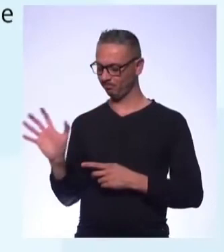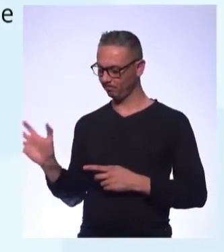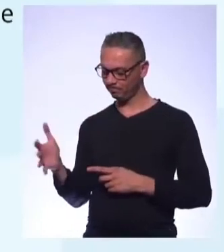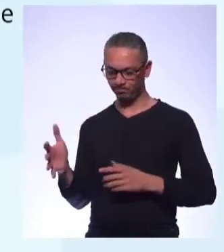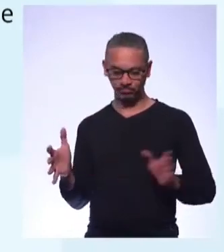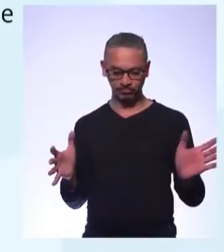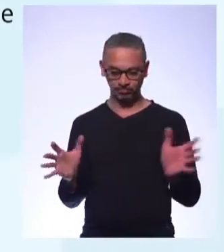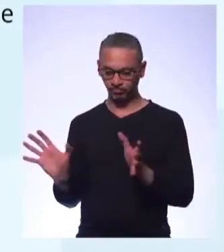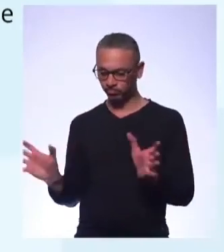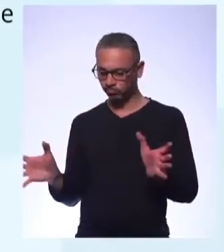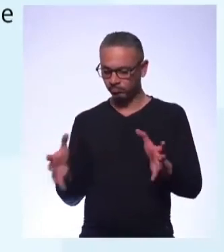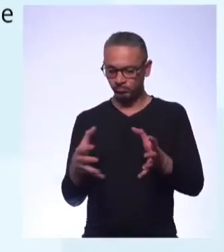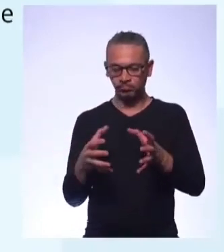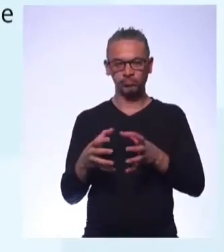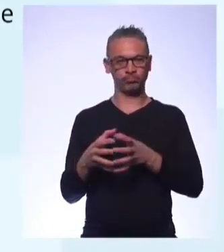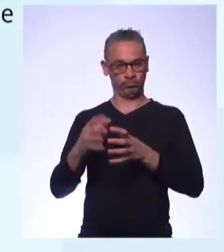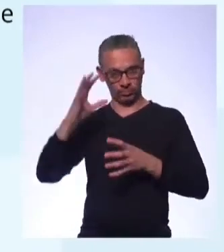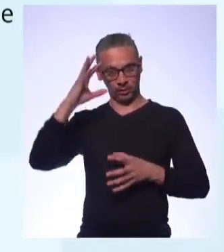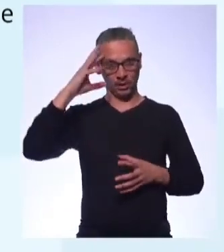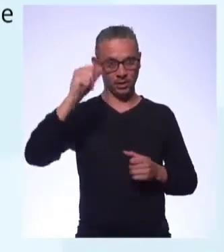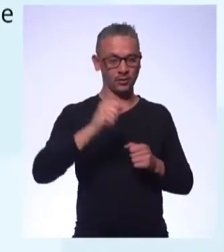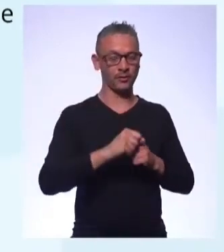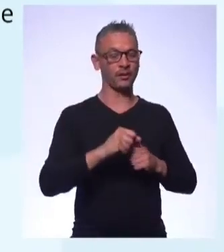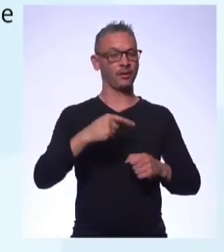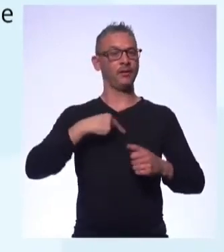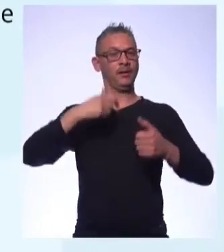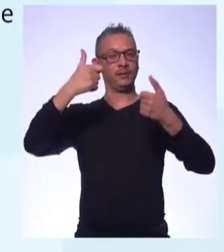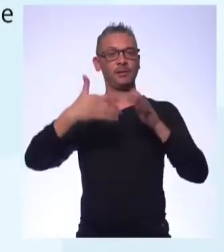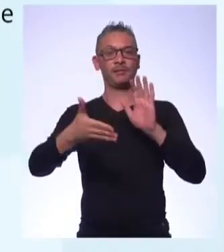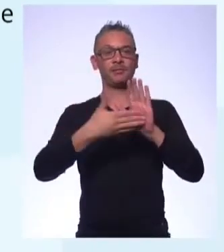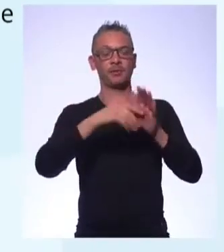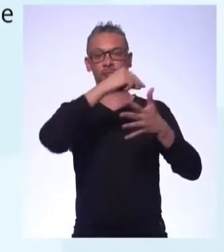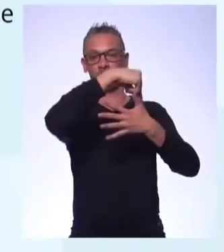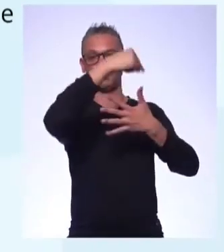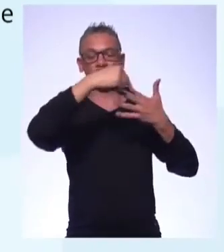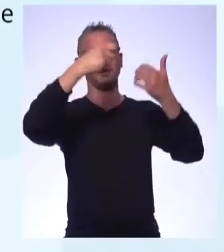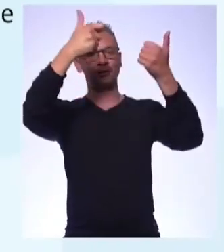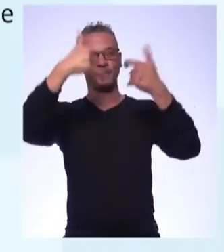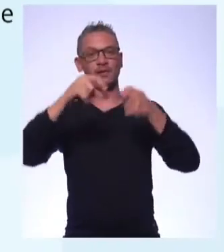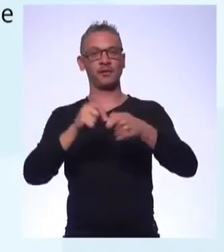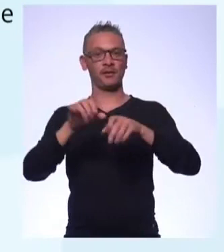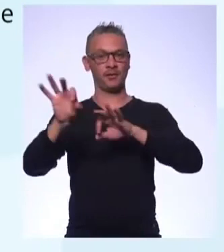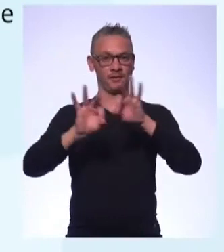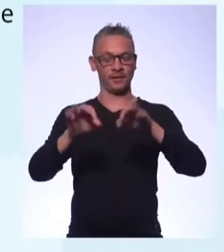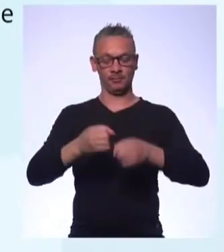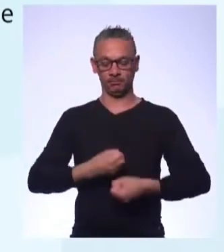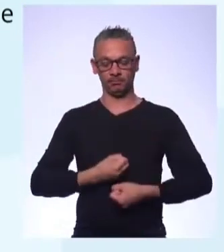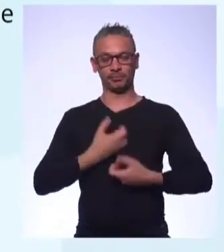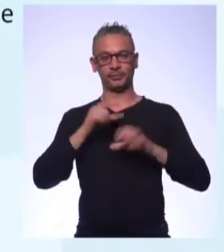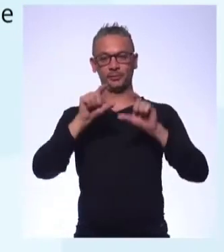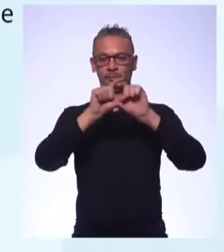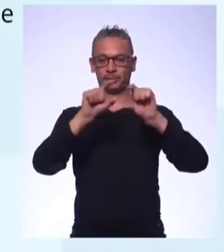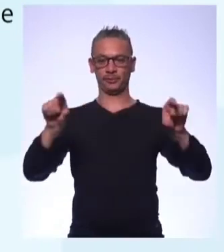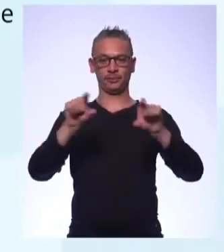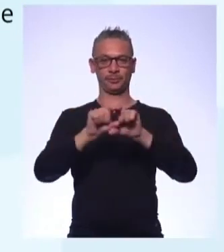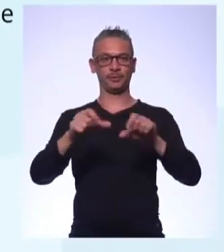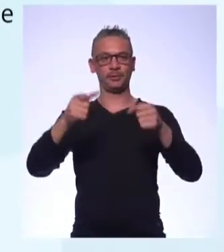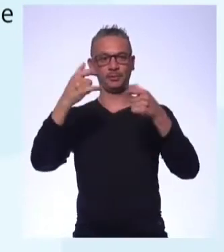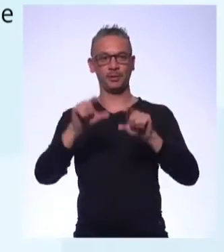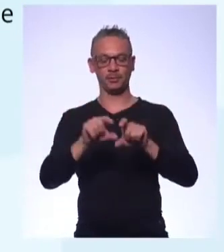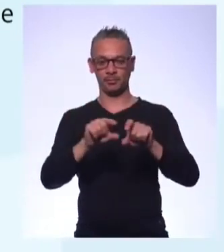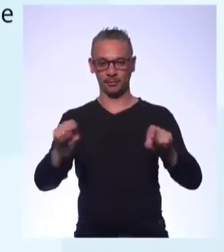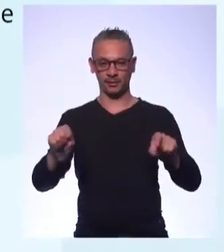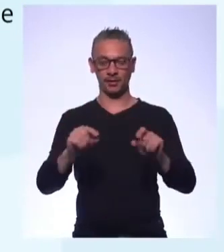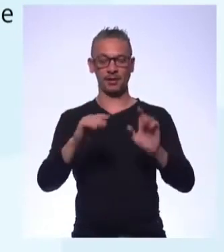algumas ações. Após explorar os sentidos expressos nos versos do poema, aí assim, gente, complete a